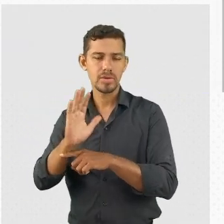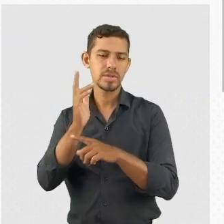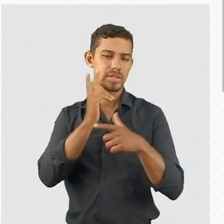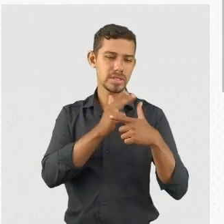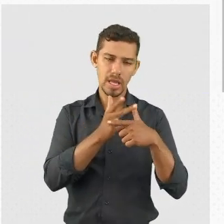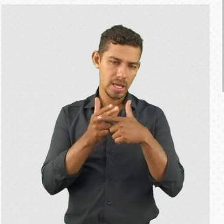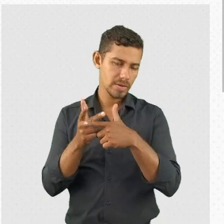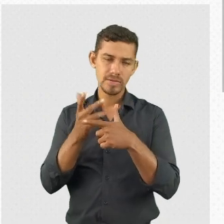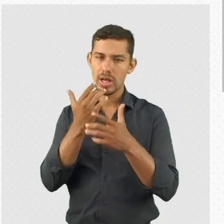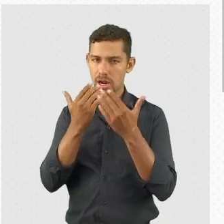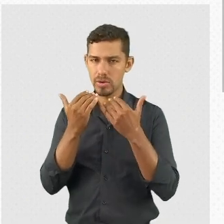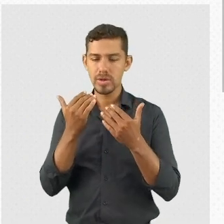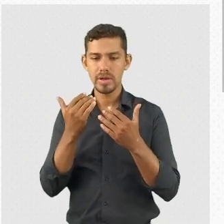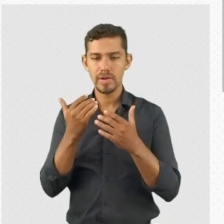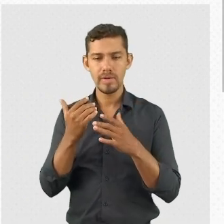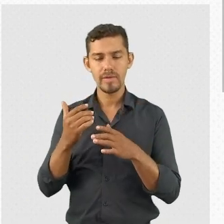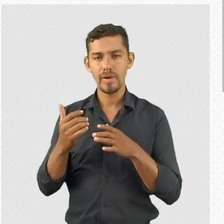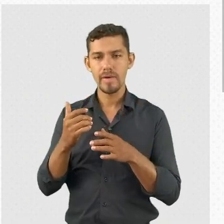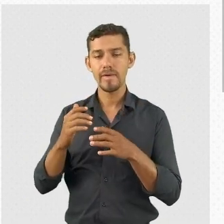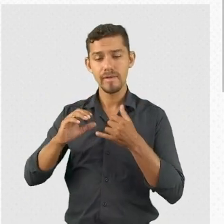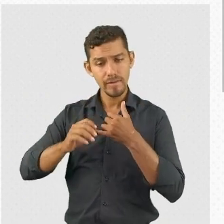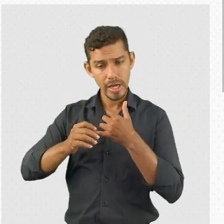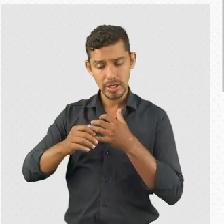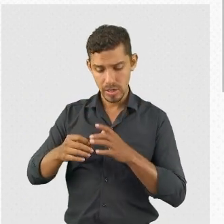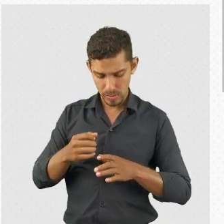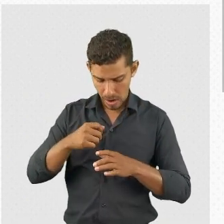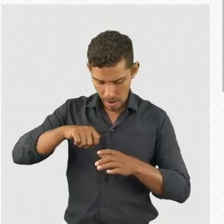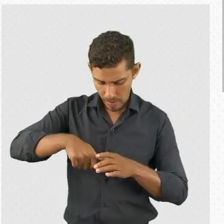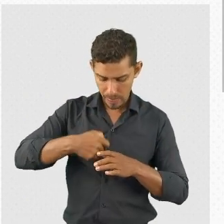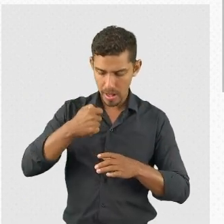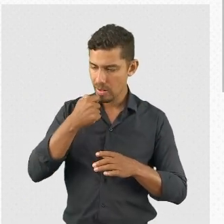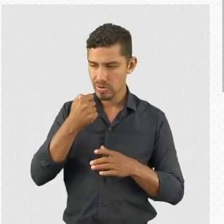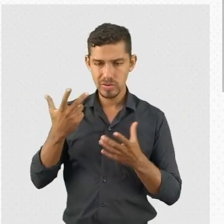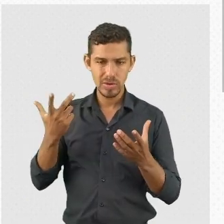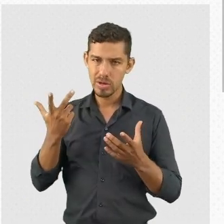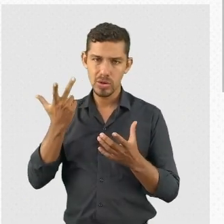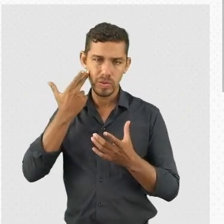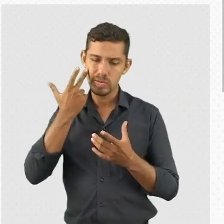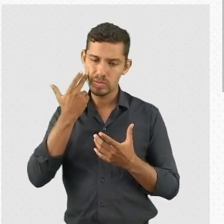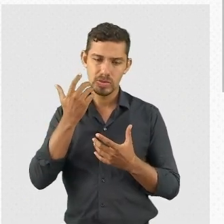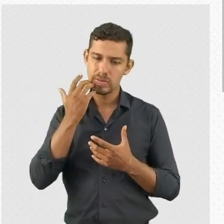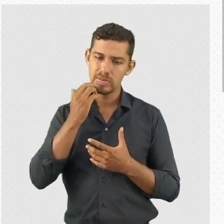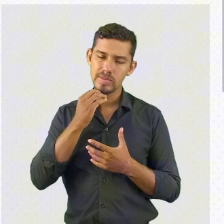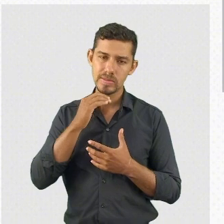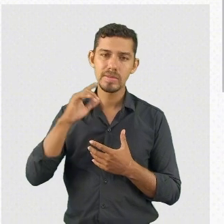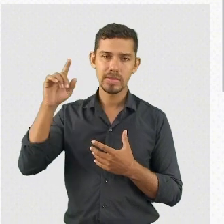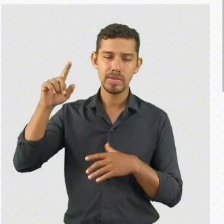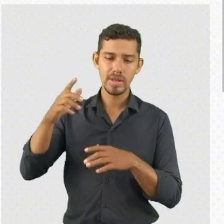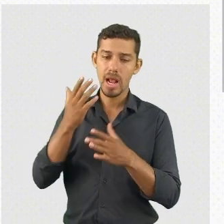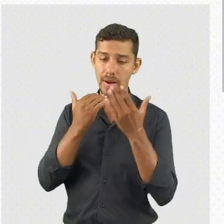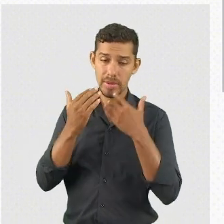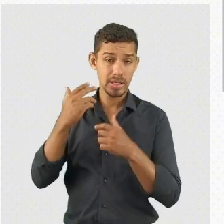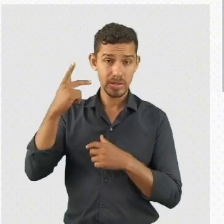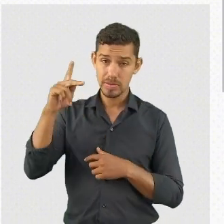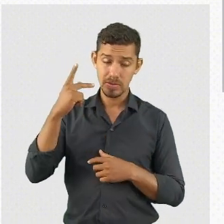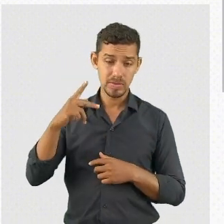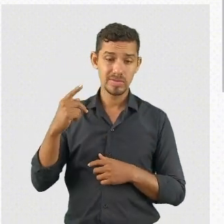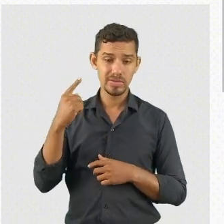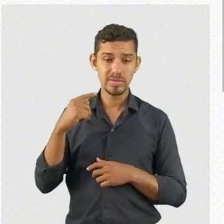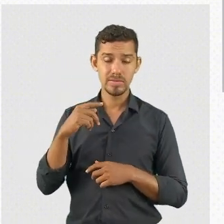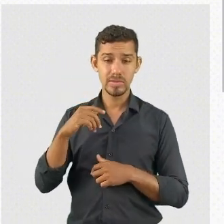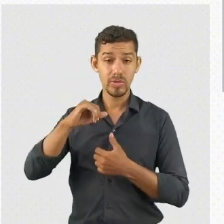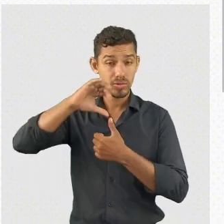já viram eles comendo feijão enlatado. É um hábito, algo muito comum na alimentação, principalmente